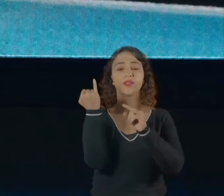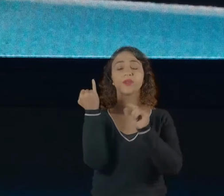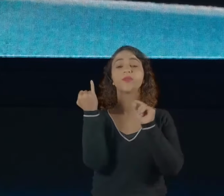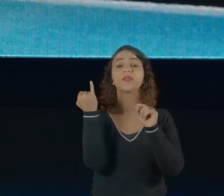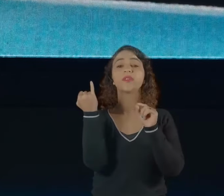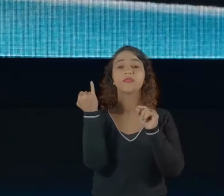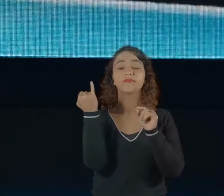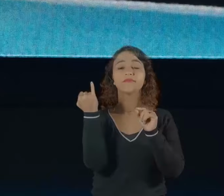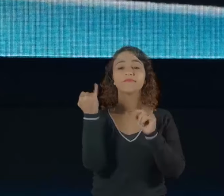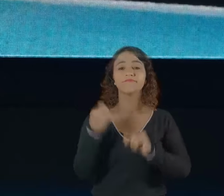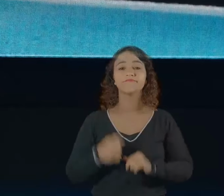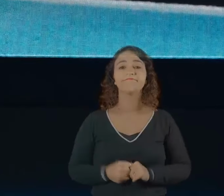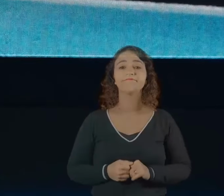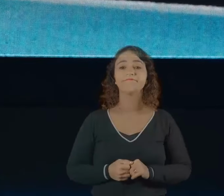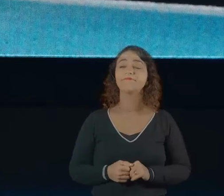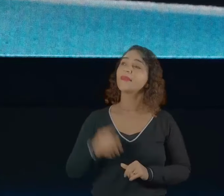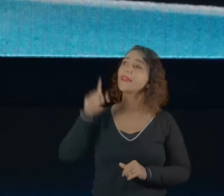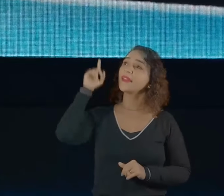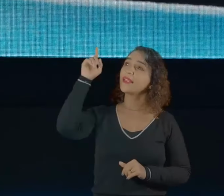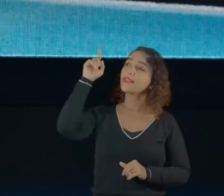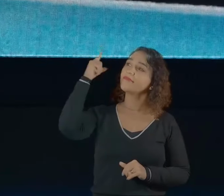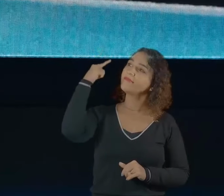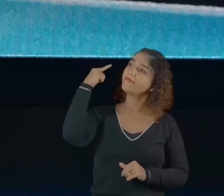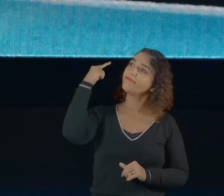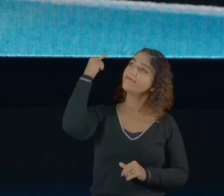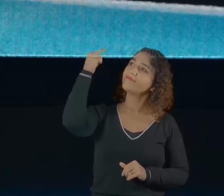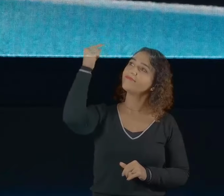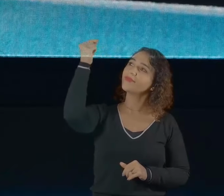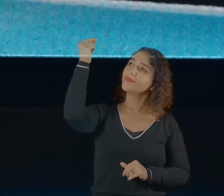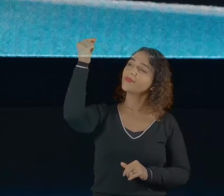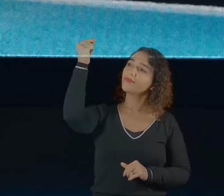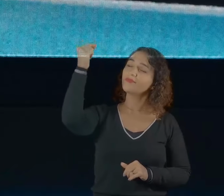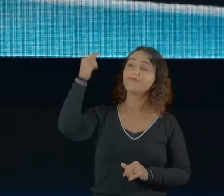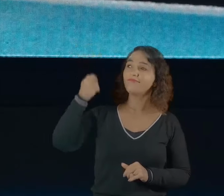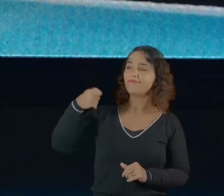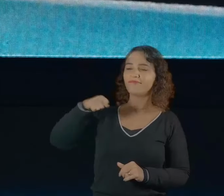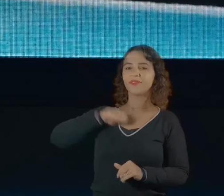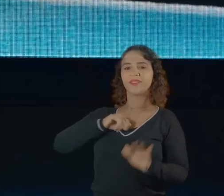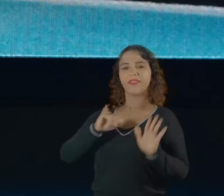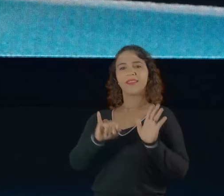é aquela que, que o Senhor nos chama para sermos seus filhos.